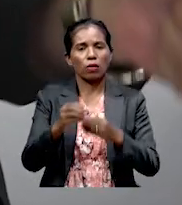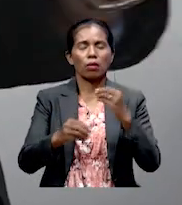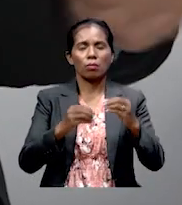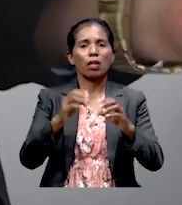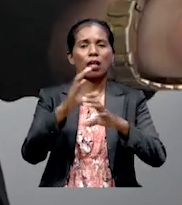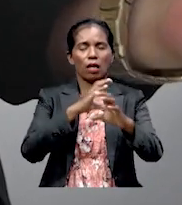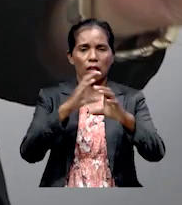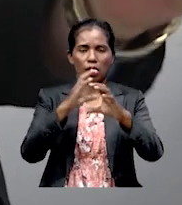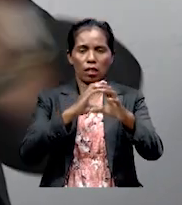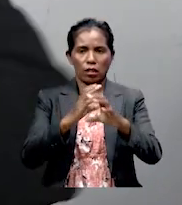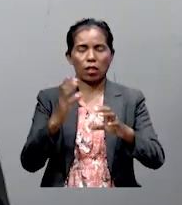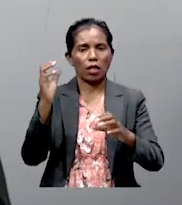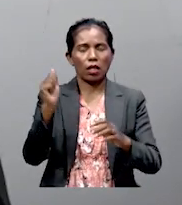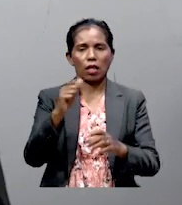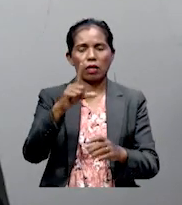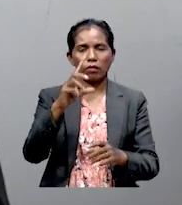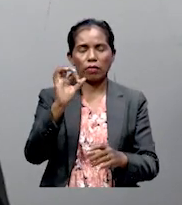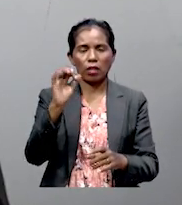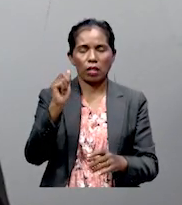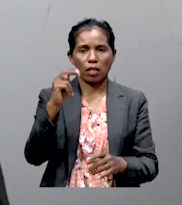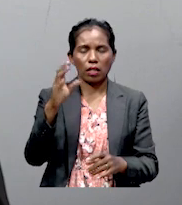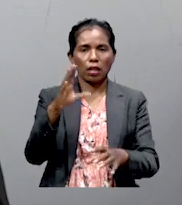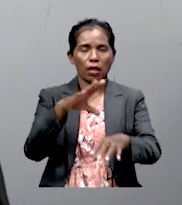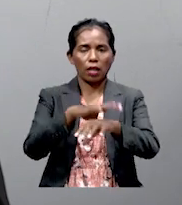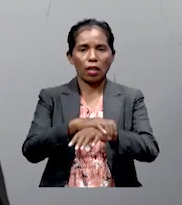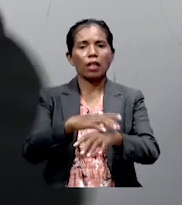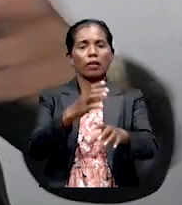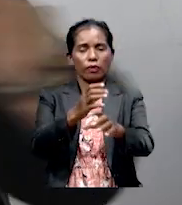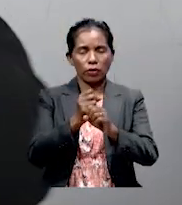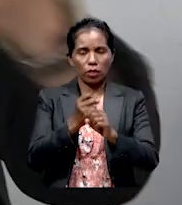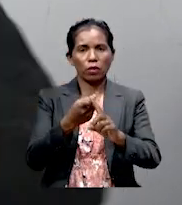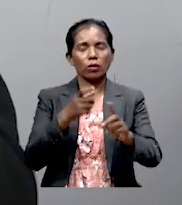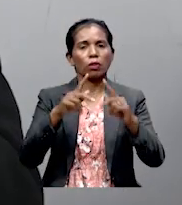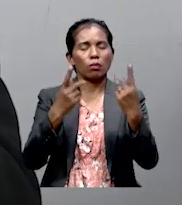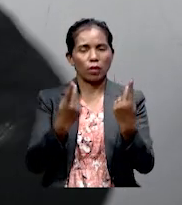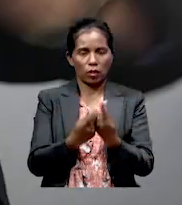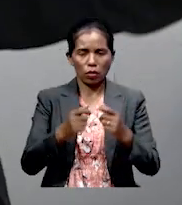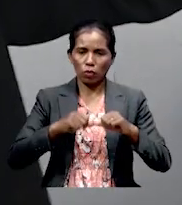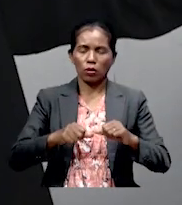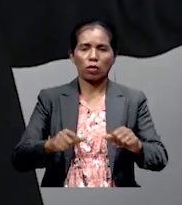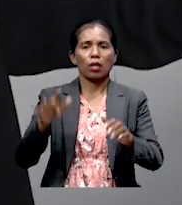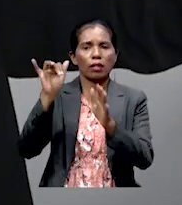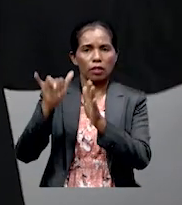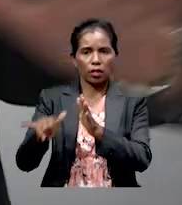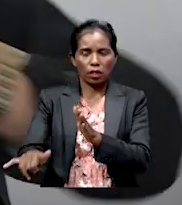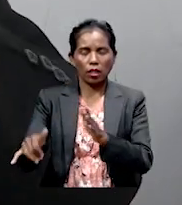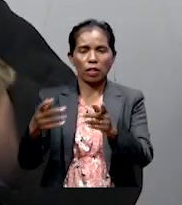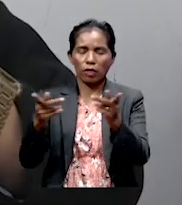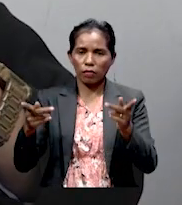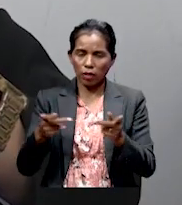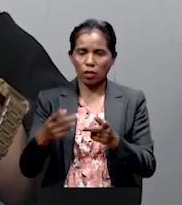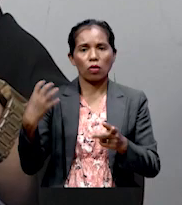careta Hiracnebe, alfândega, prende, husi companhia importador Sira, não continua para e a areadora de edifício a